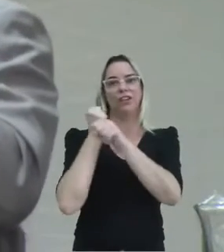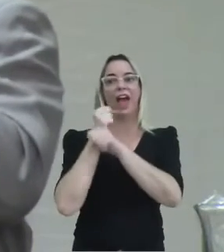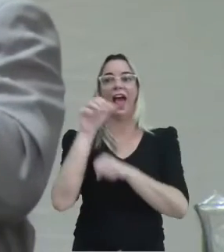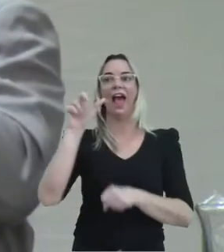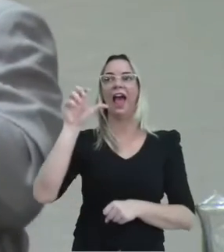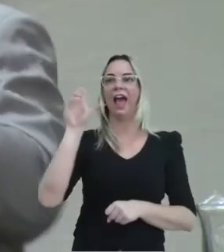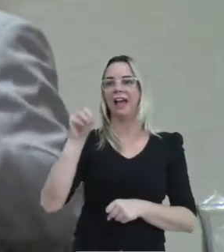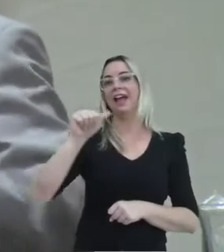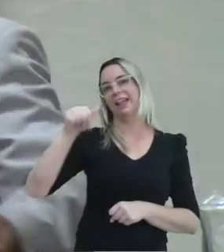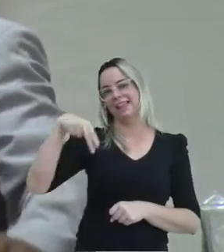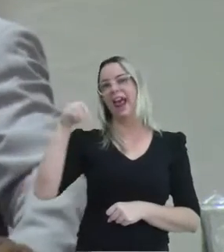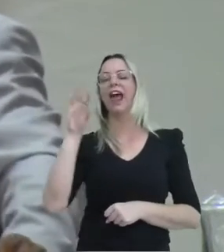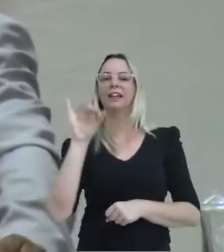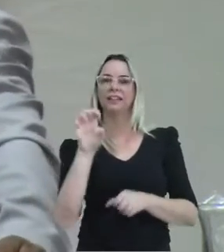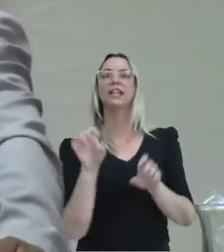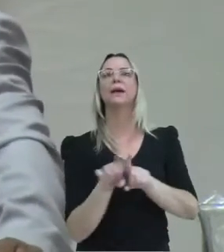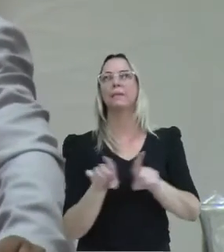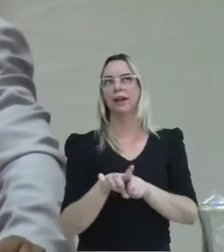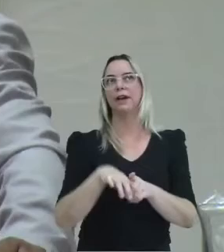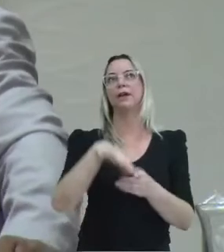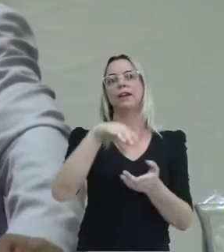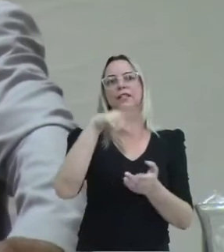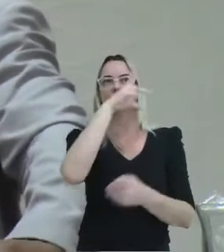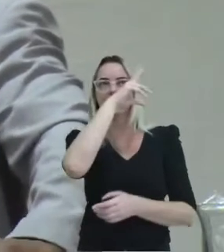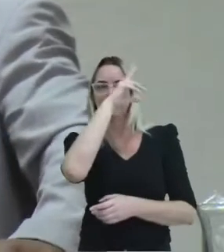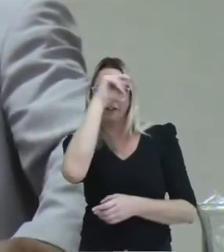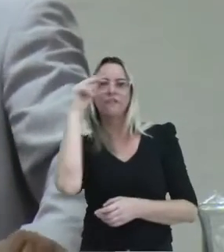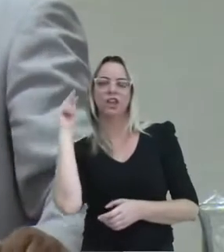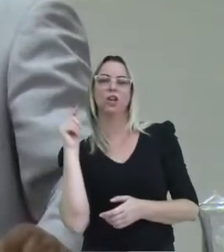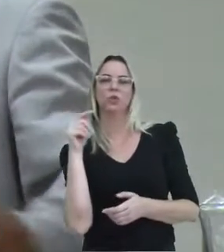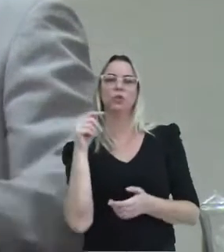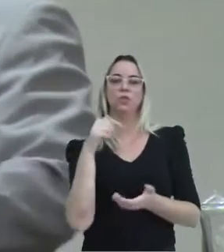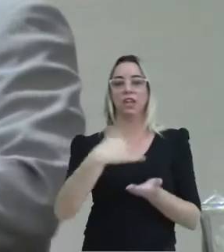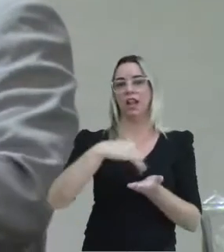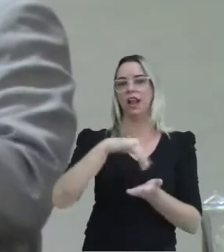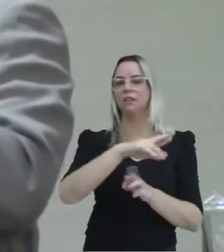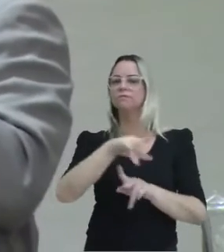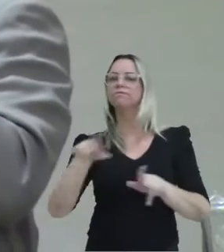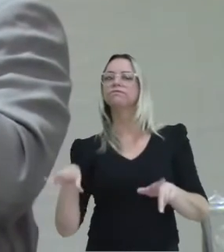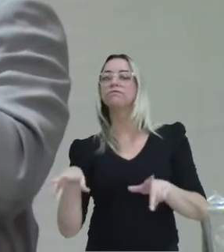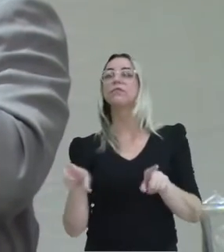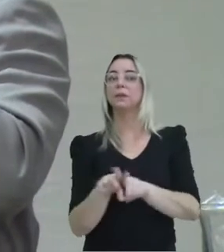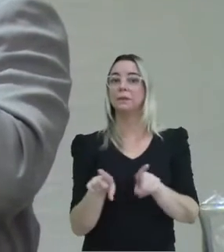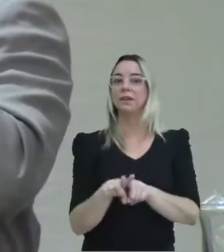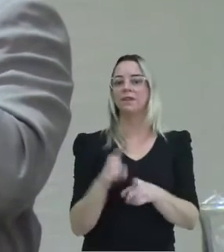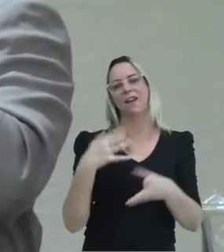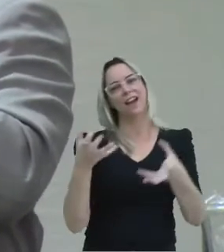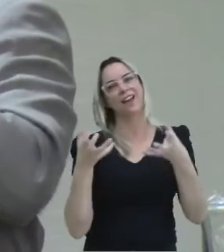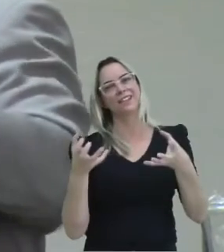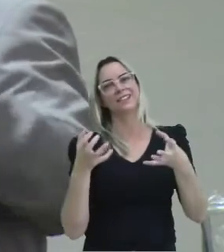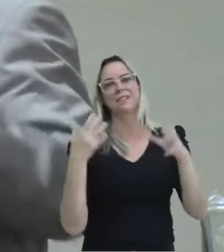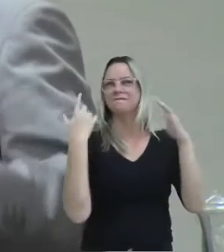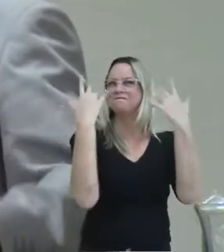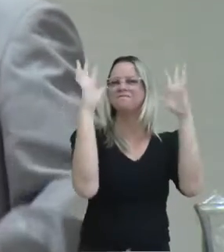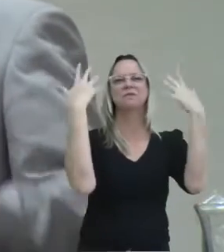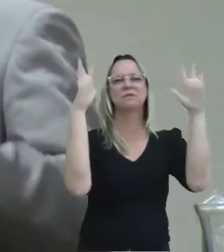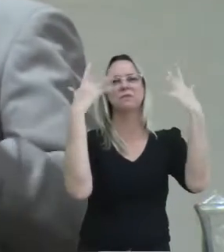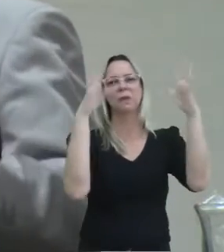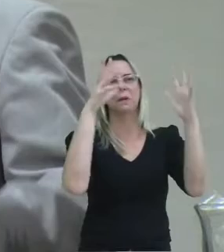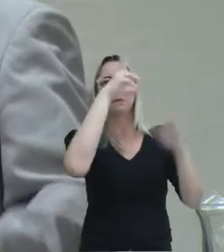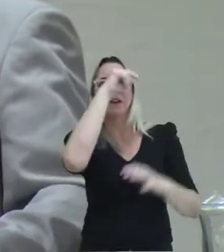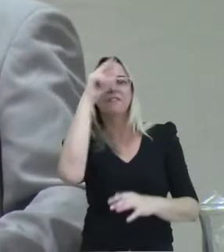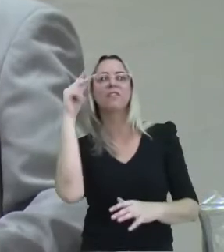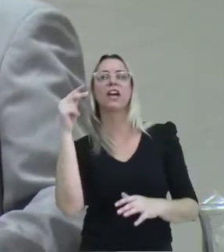secretários do prefeito, outros secretários. Quero também parabenizar o prefeito pela festa, pela